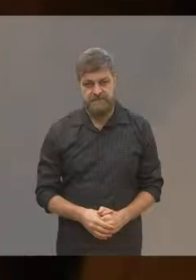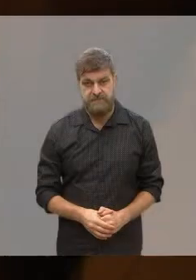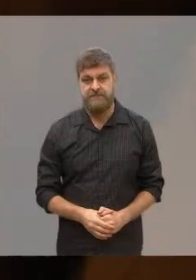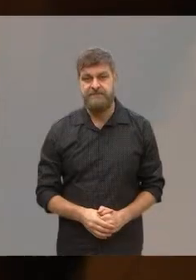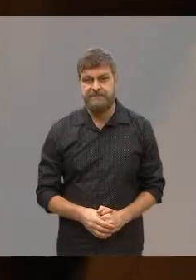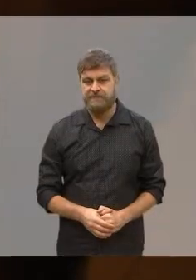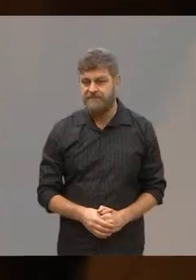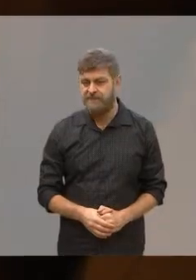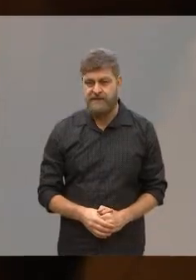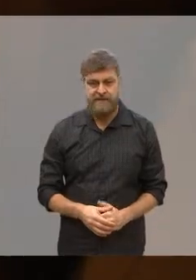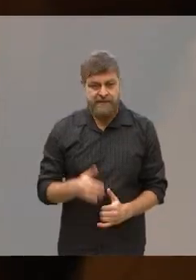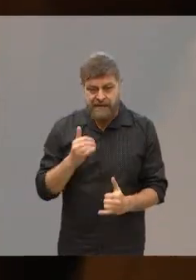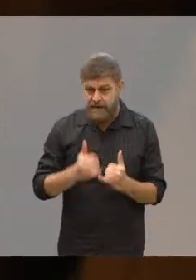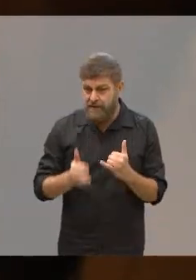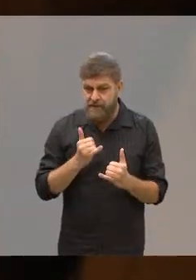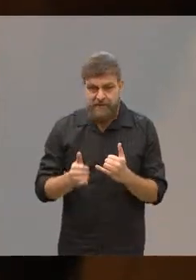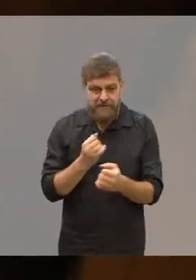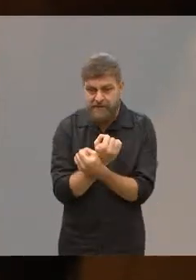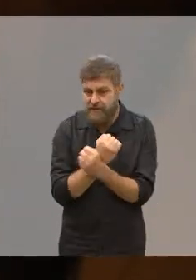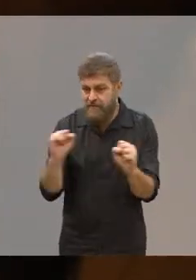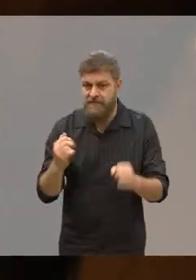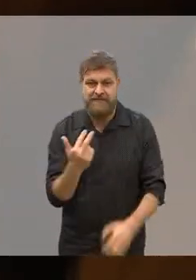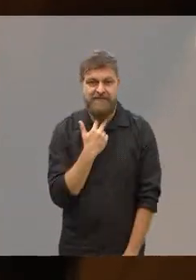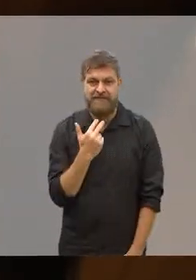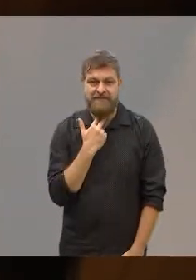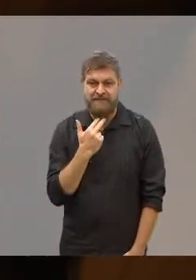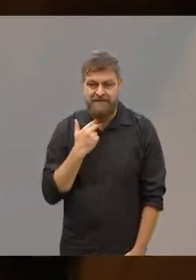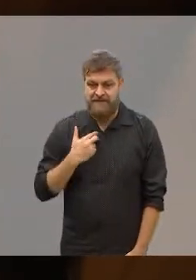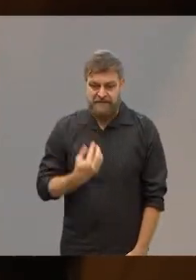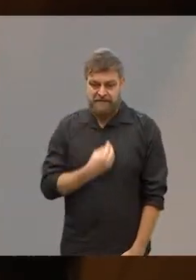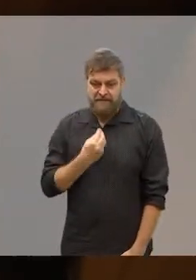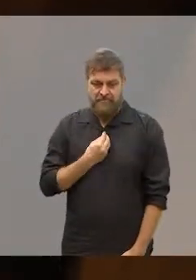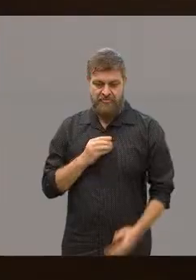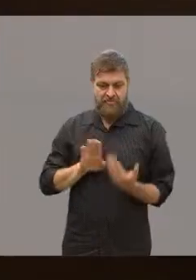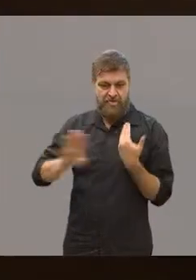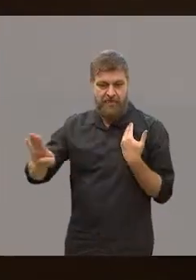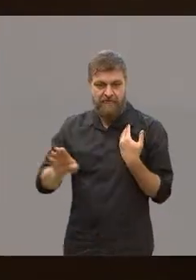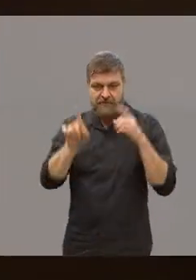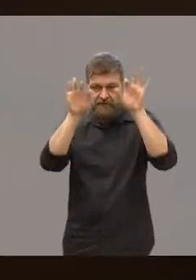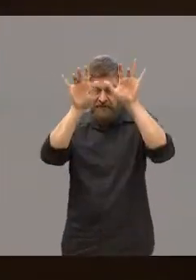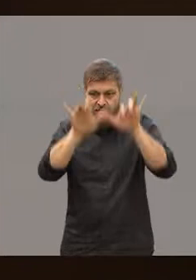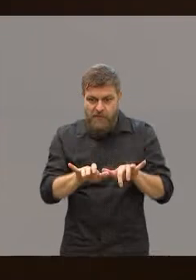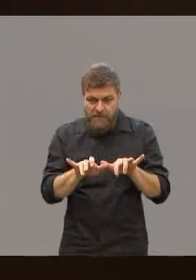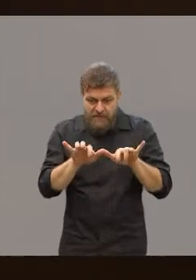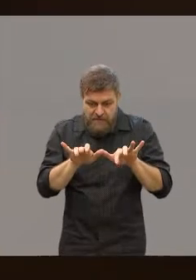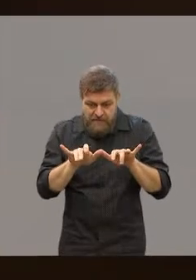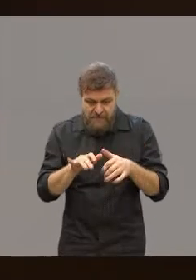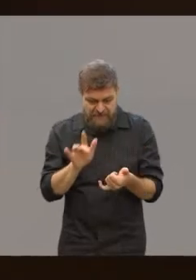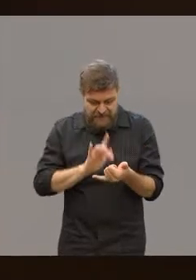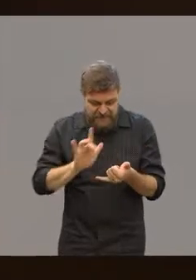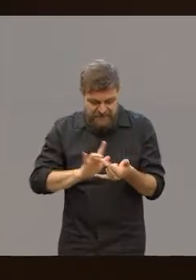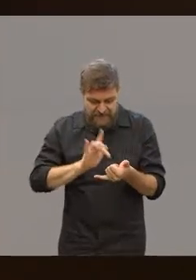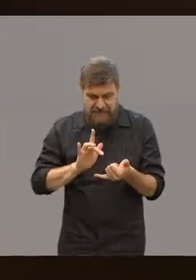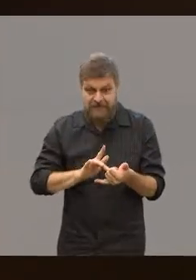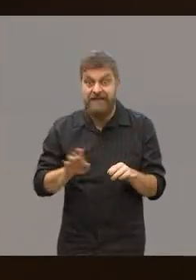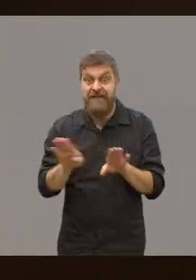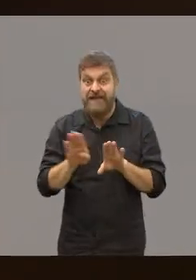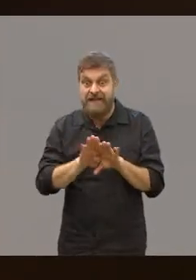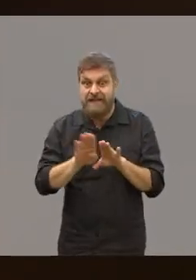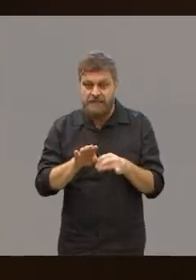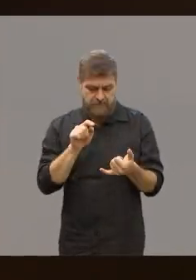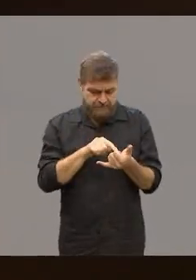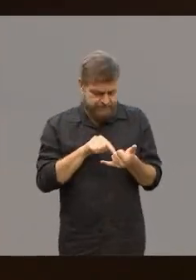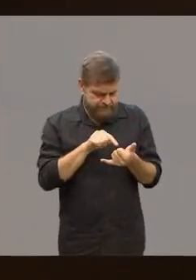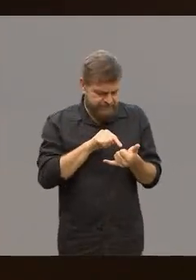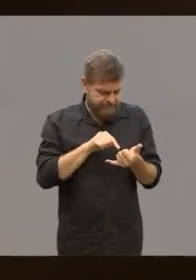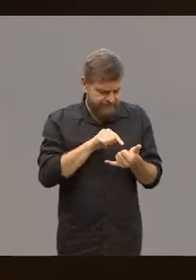É quase impossível viver hoje em dia sem um computador, tablet e principalmente sem um celular, que